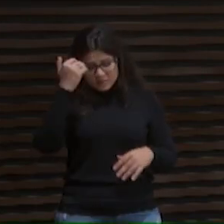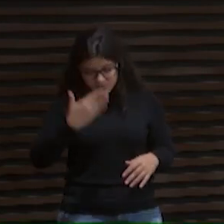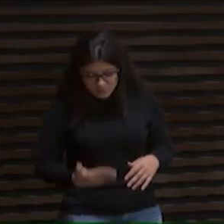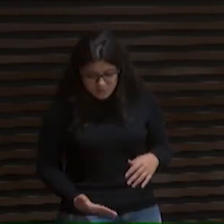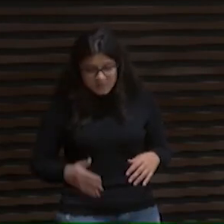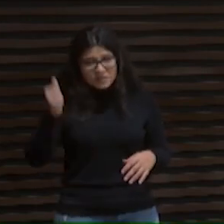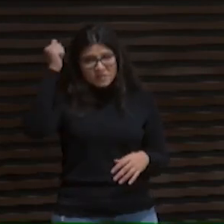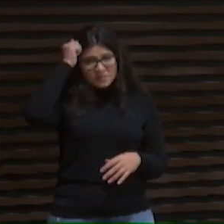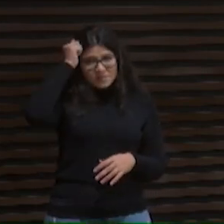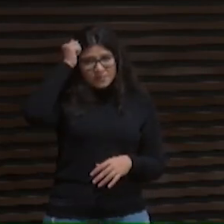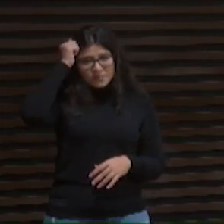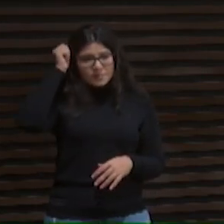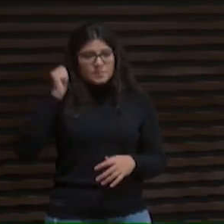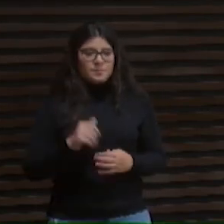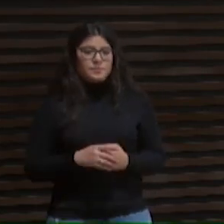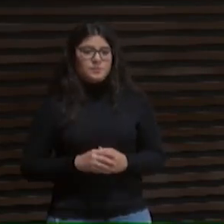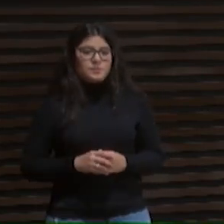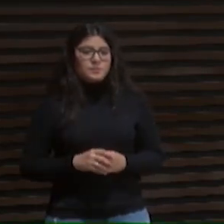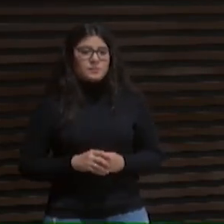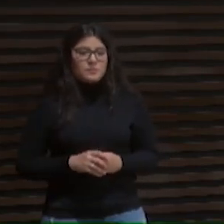de arrependimento.